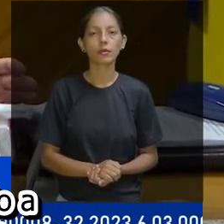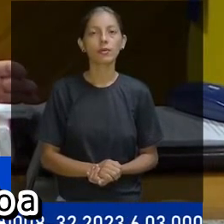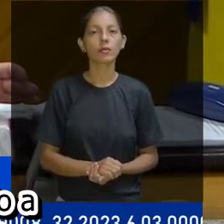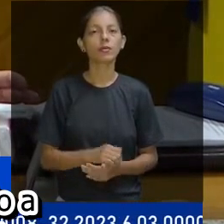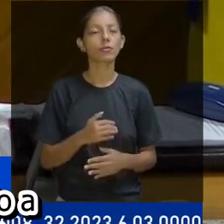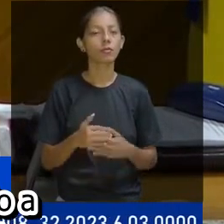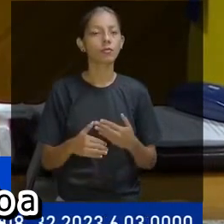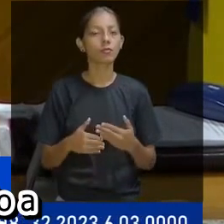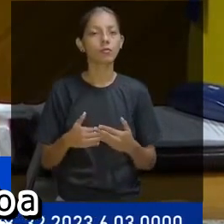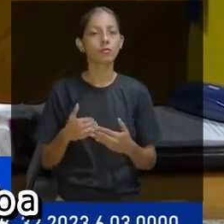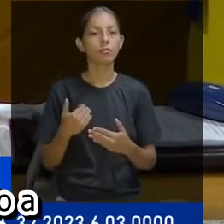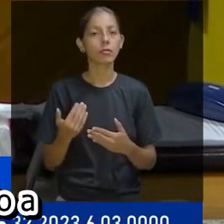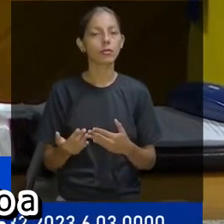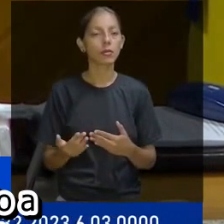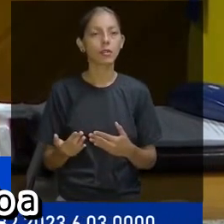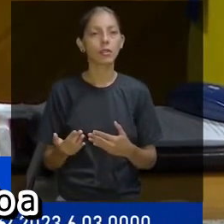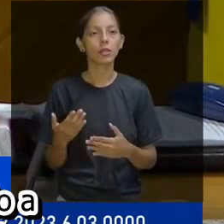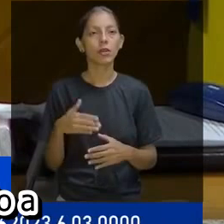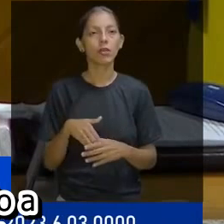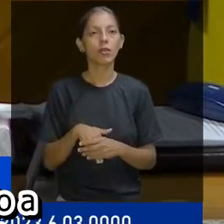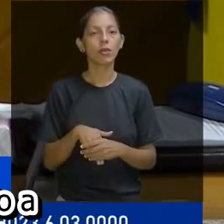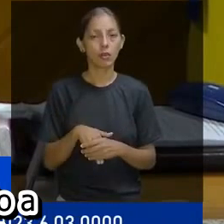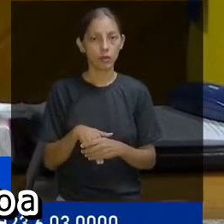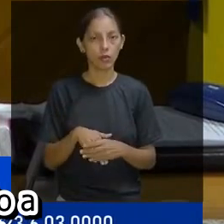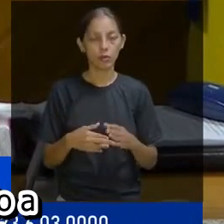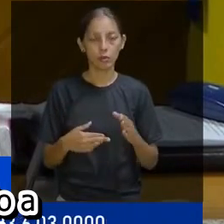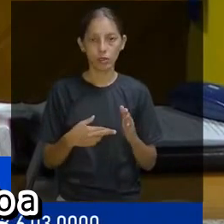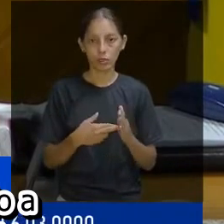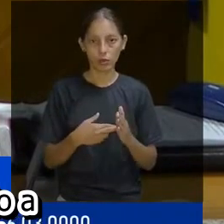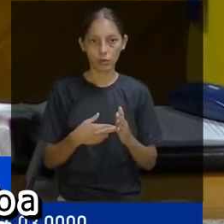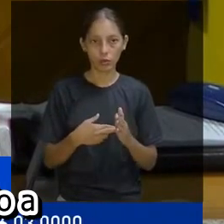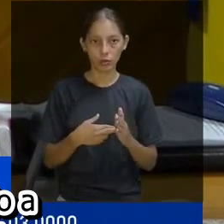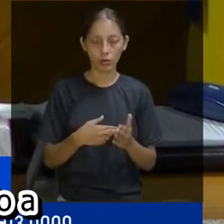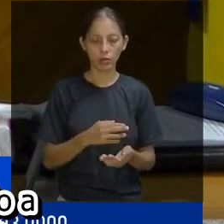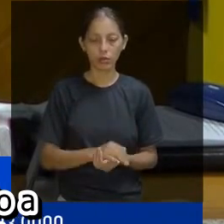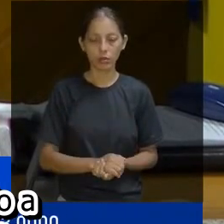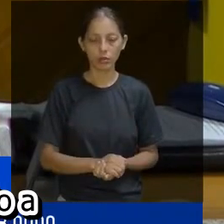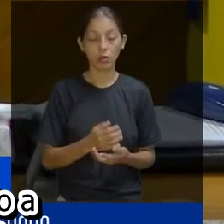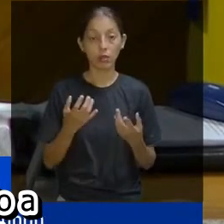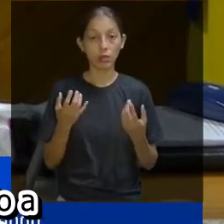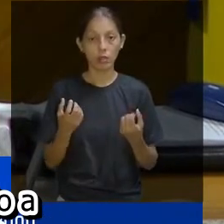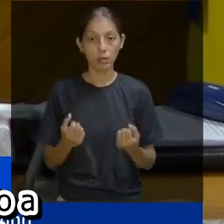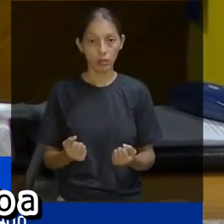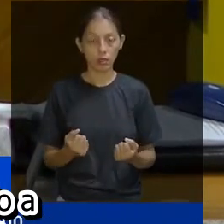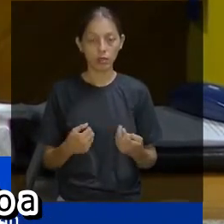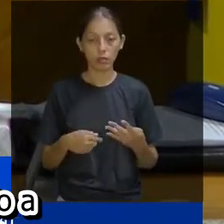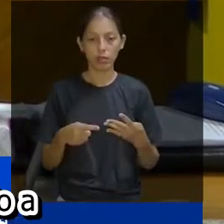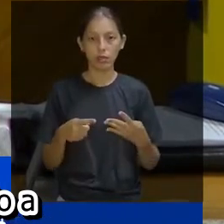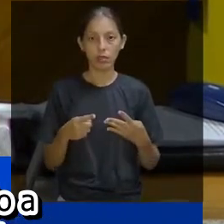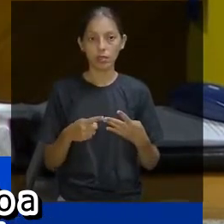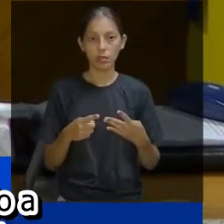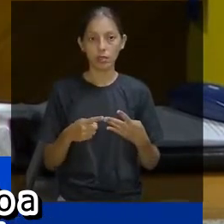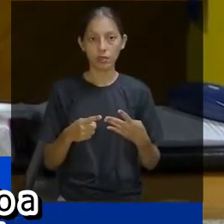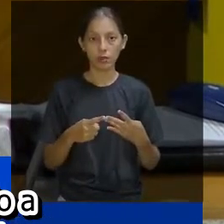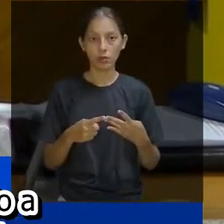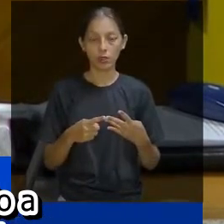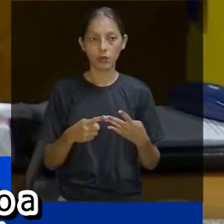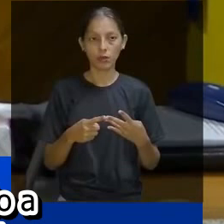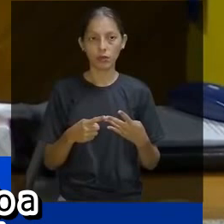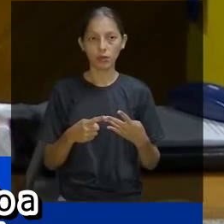após o voto do relator acolhendo a segunda preliminar